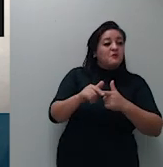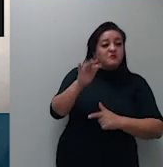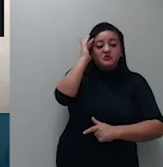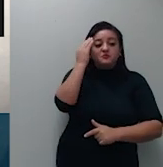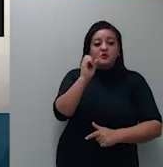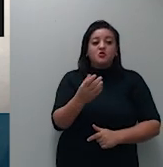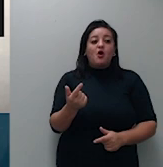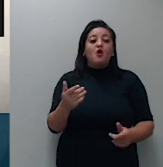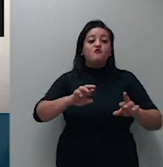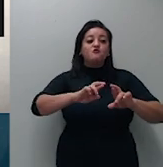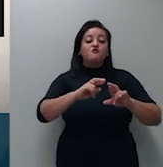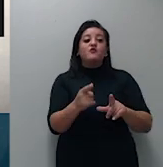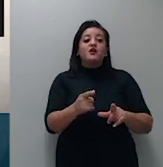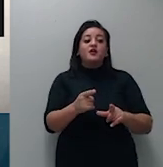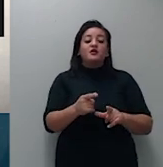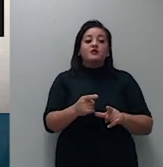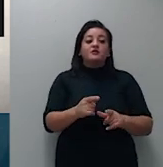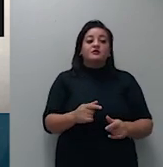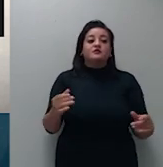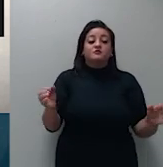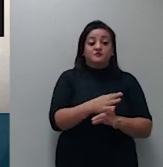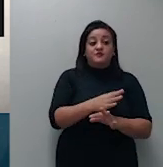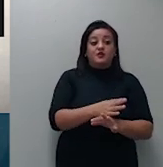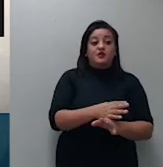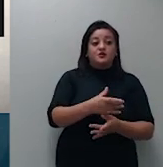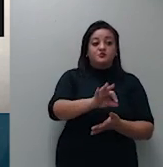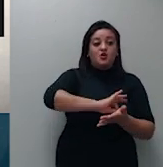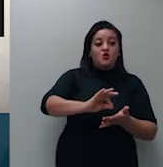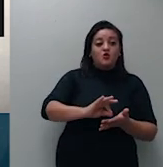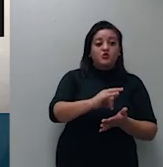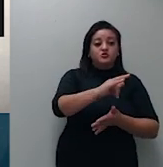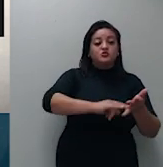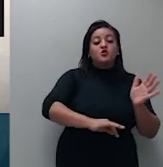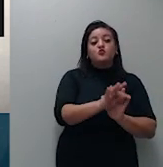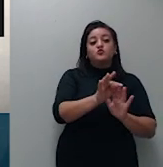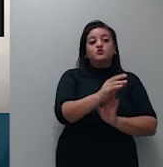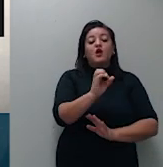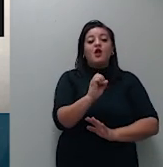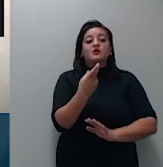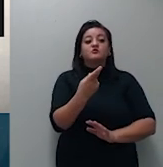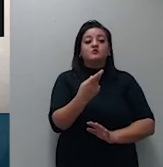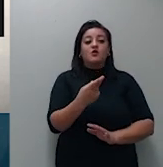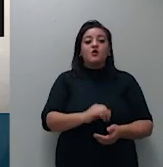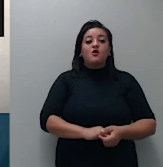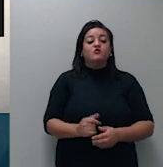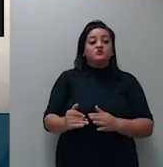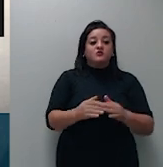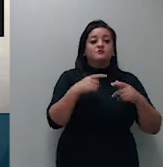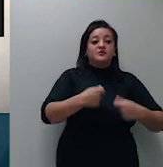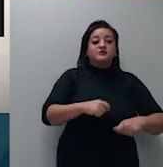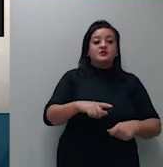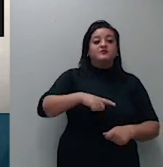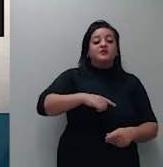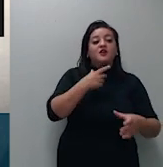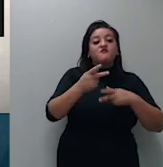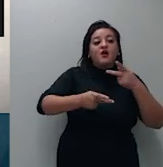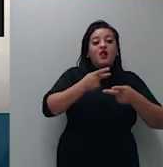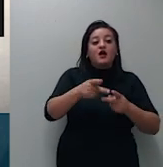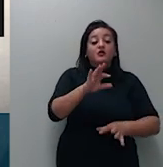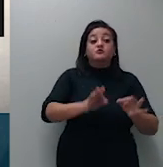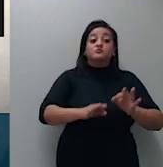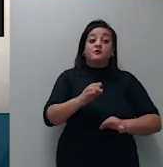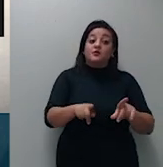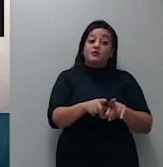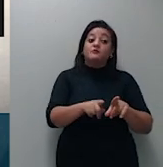obscuridade ou eliminar contradição corrigir é o material suprir omissão de ponto sobre o Qual deveria ter se